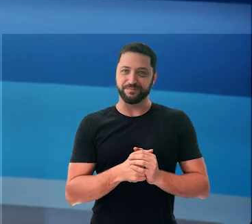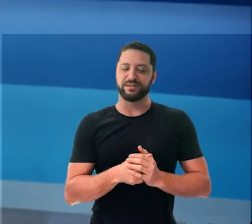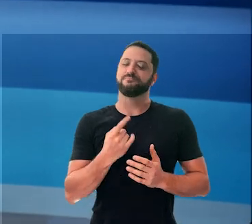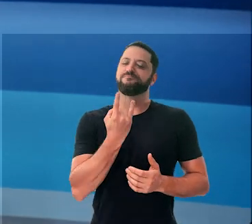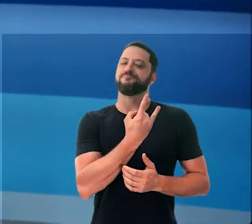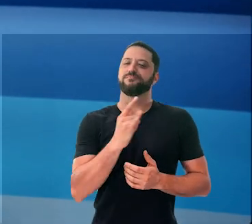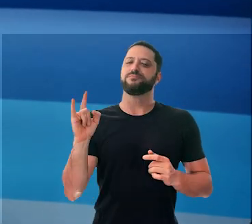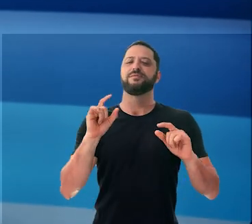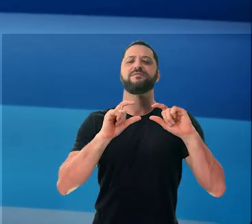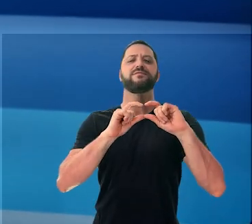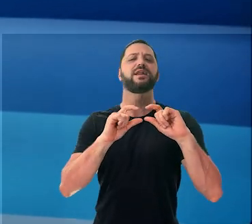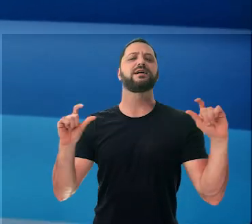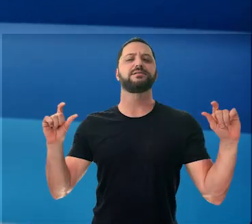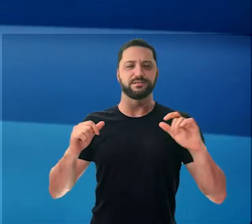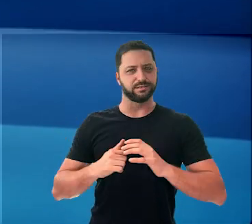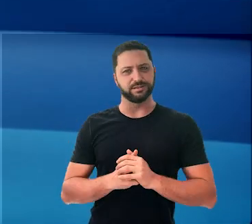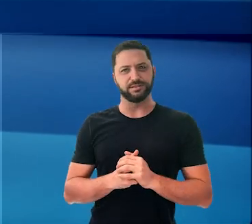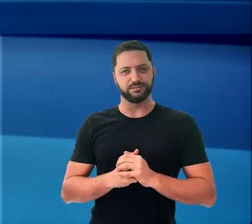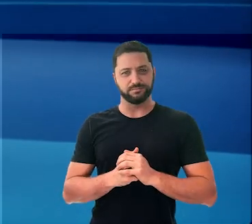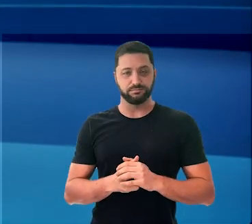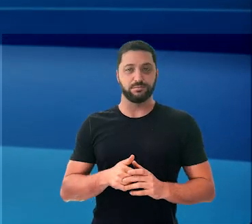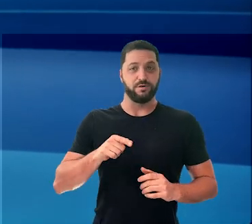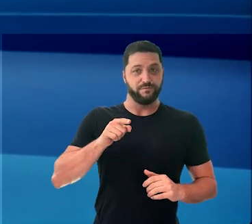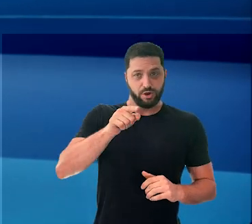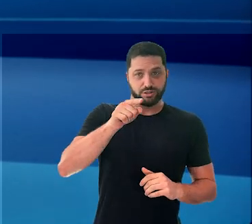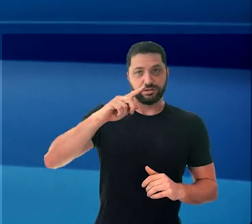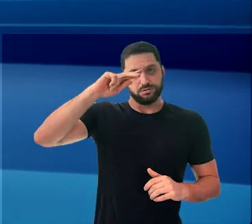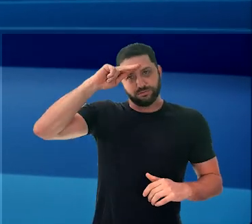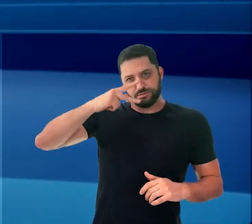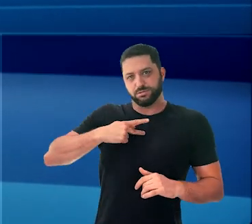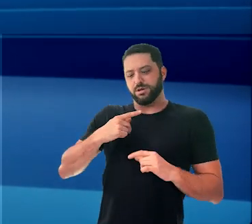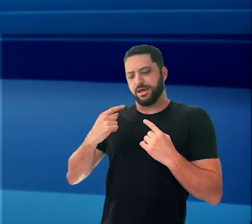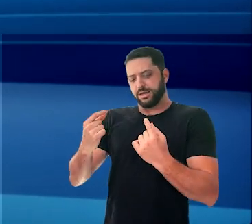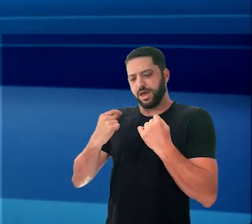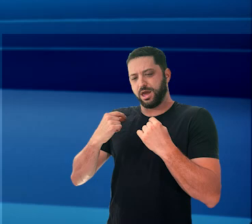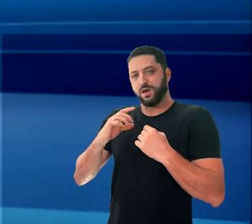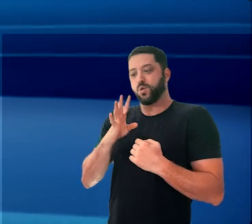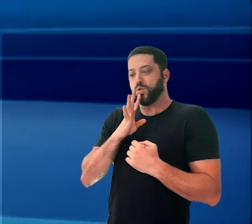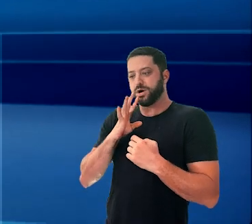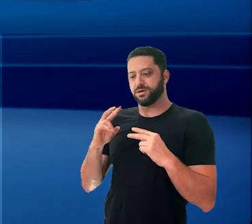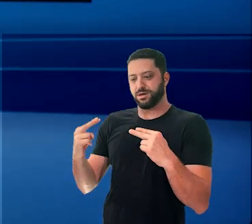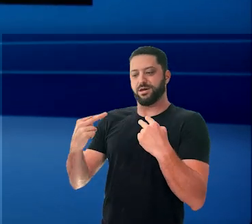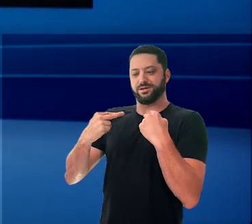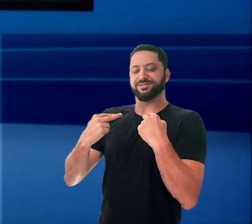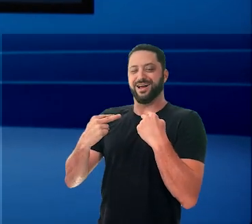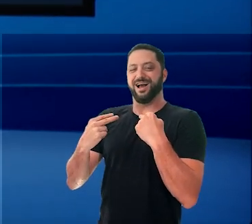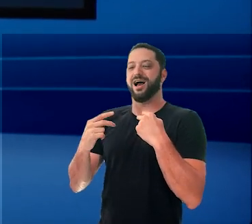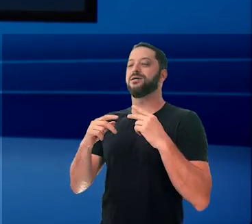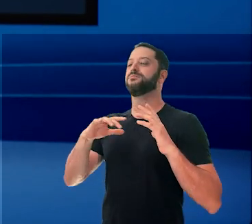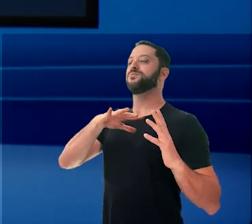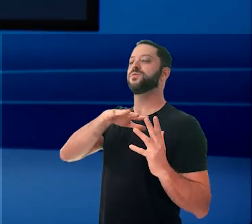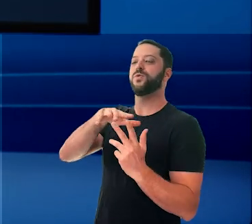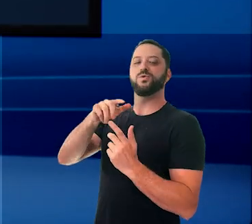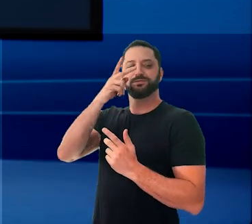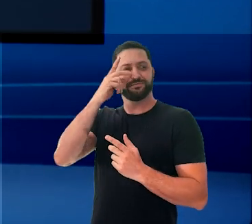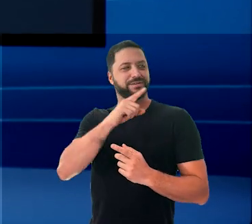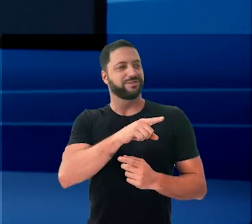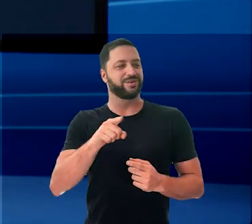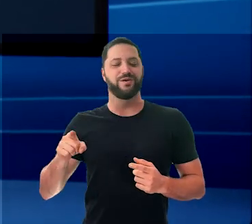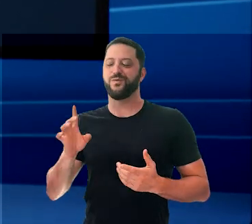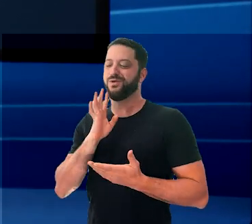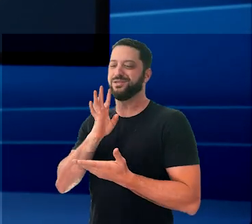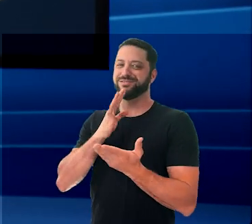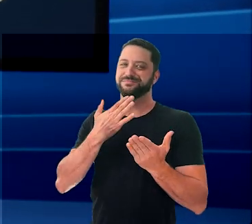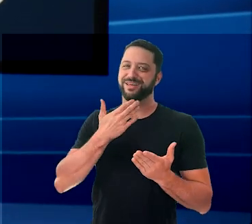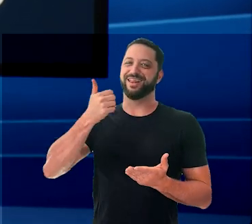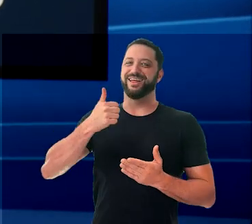para encerrar, a gente fica com o seguinte pensamento. Conhecer a si mesmo é o primeiro passo para compreender o mundo ao